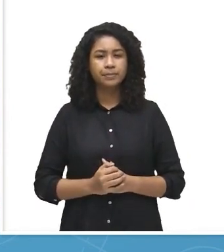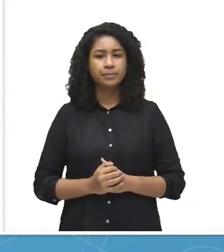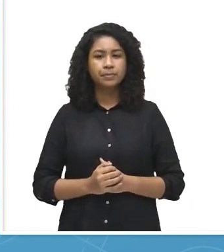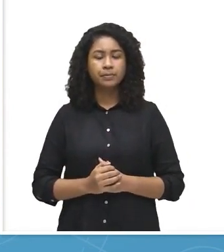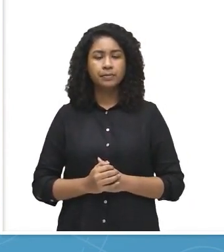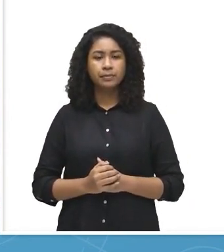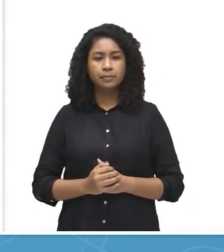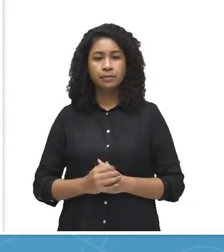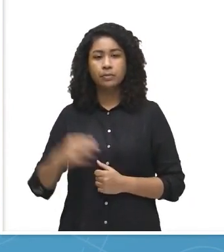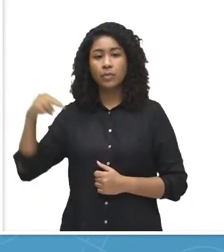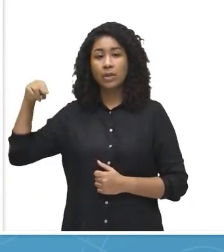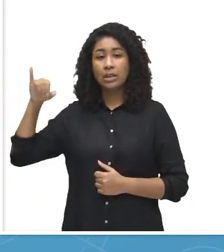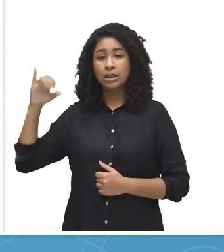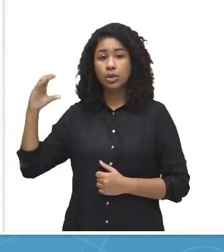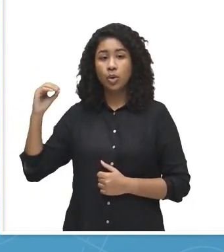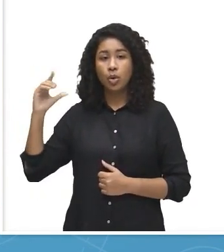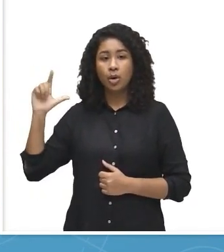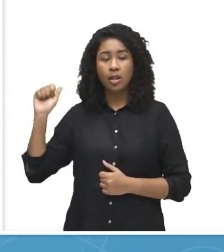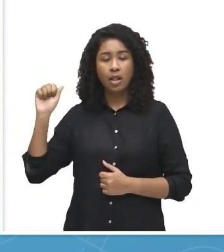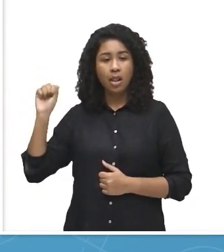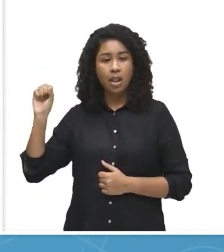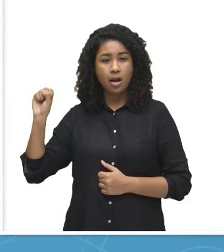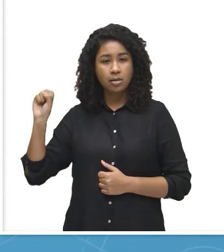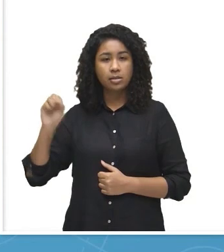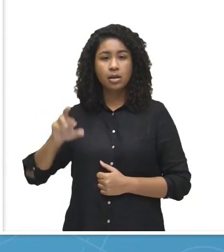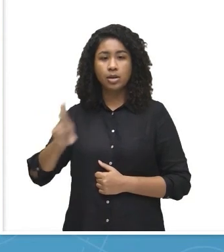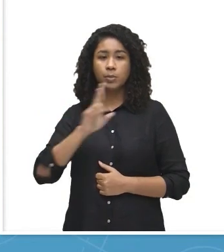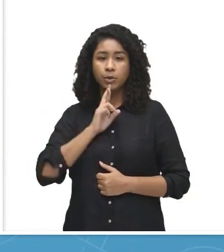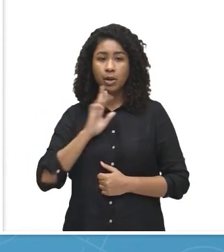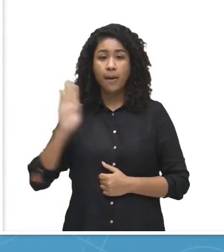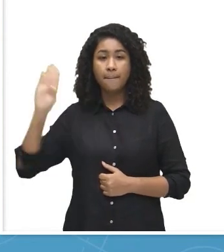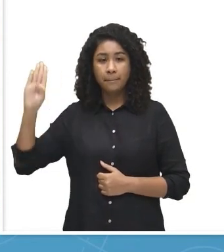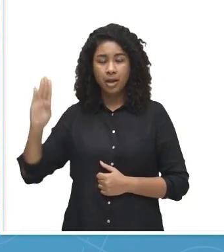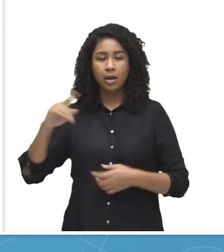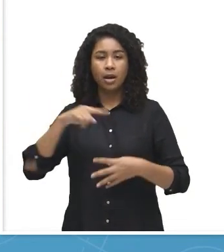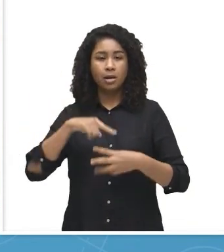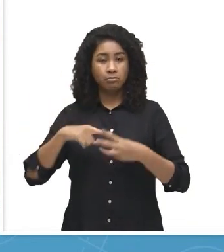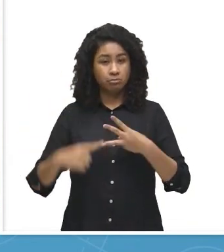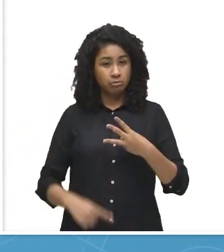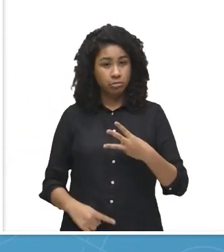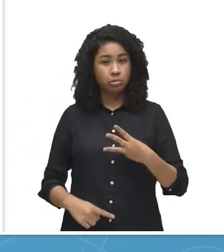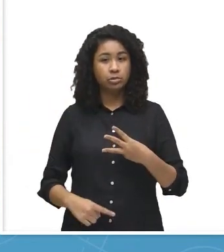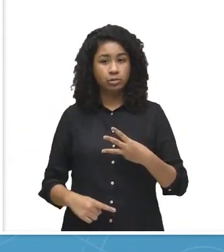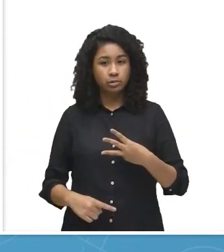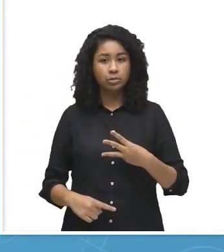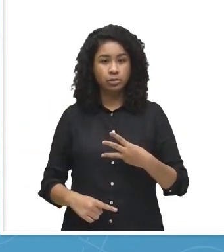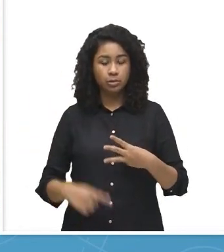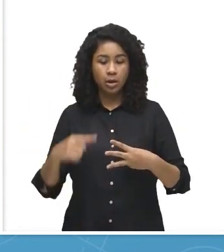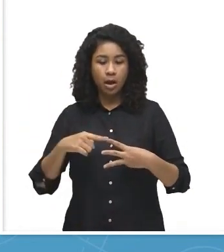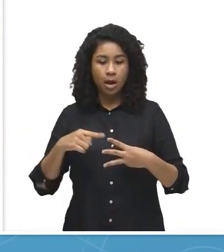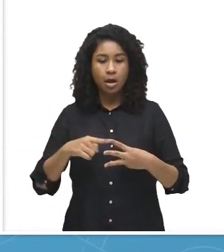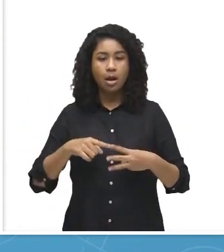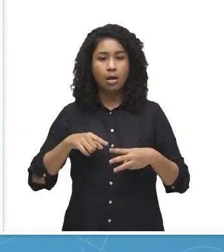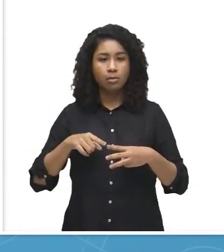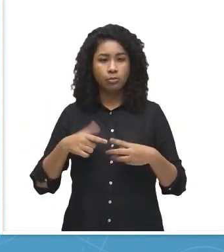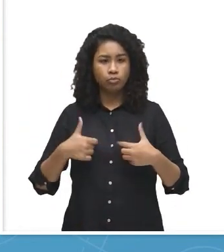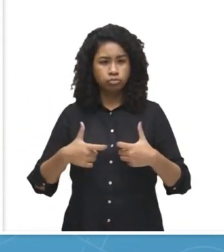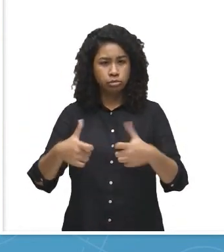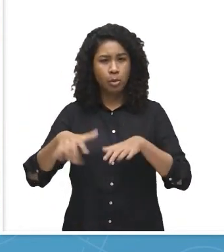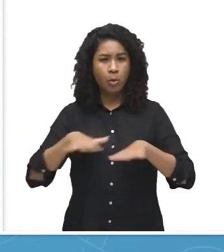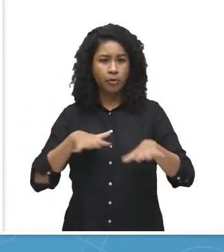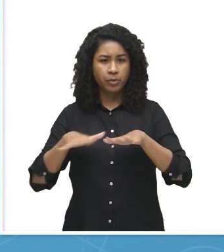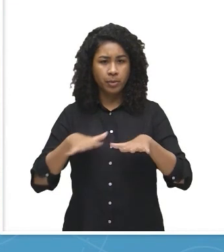O Nicolas está respondendo aqui a letra B, dizendo que as fases da guerra foram guerra de movimento, guerra de trincheiras